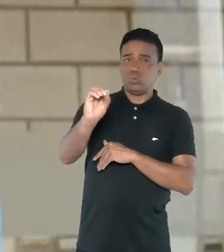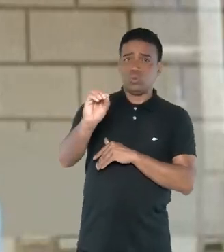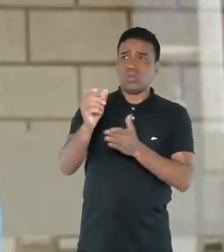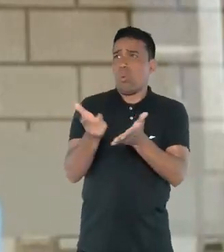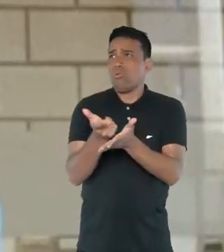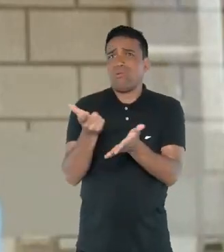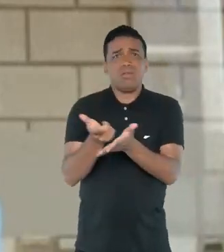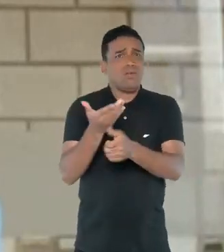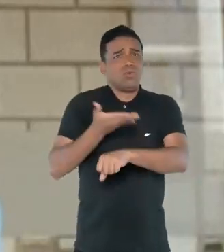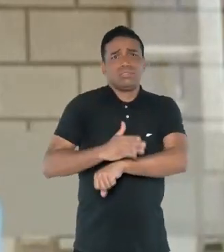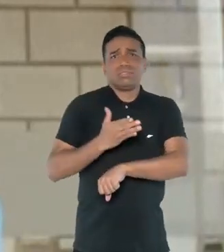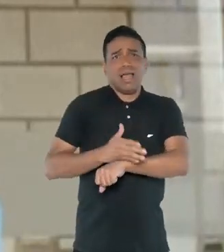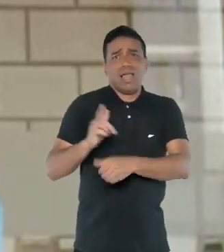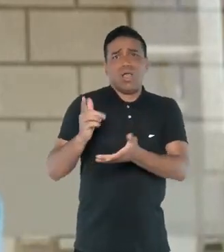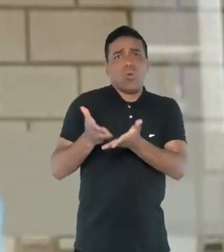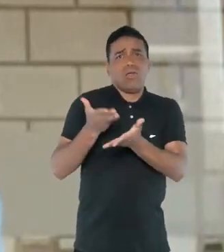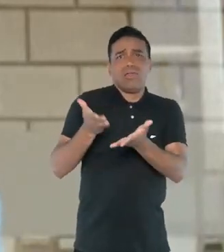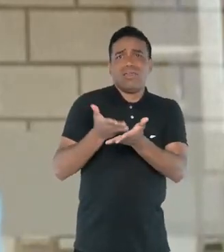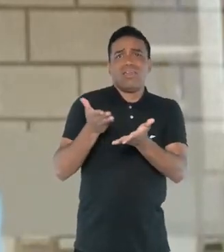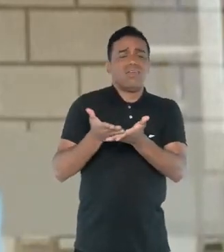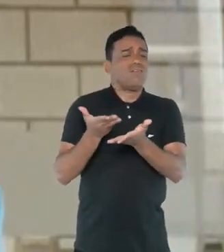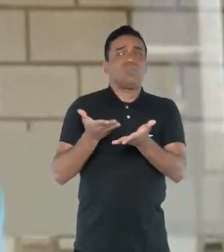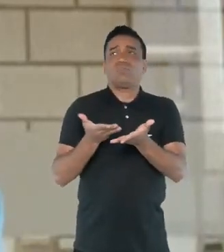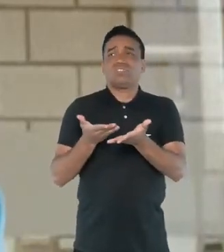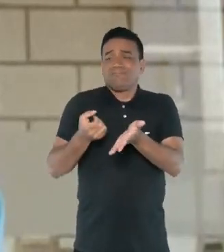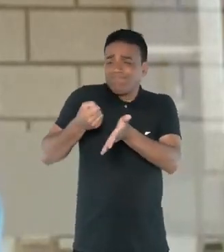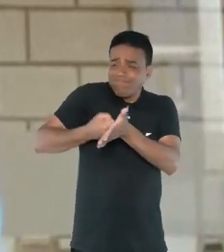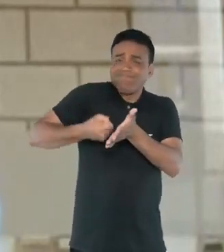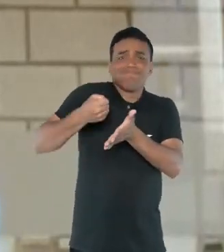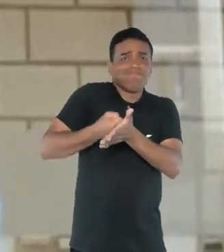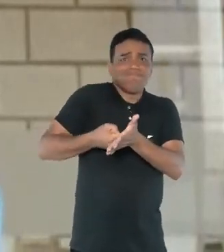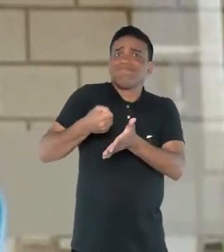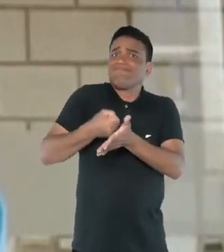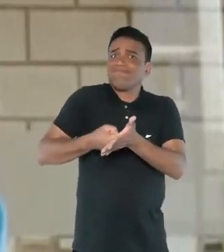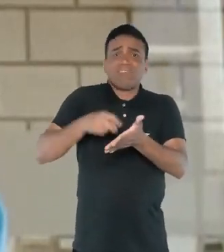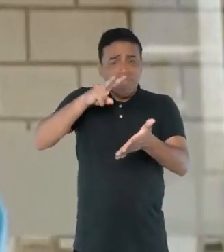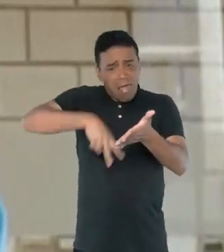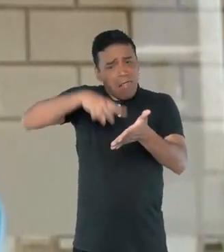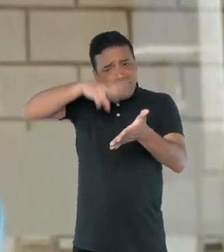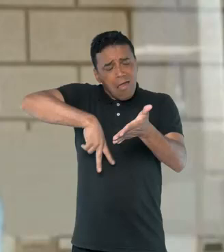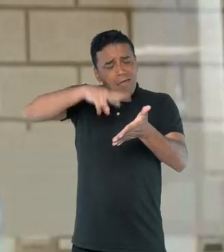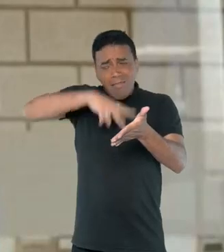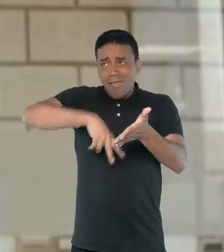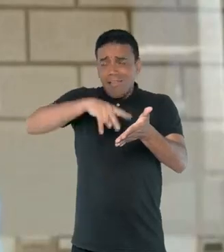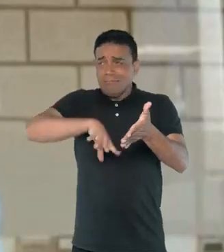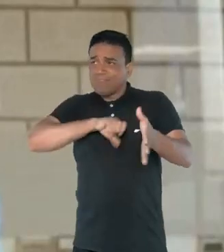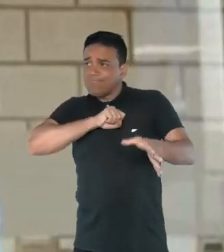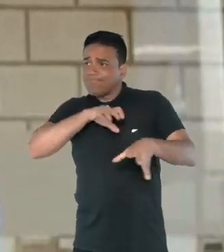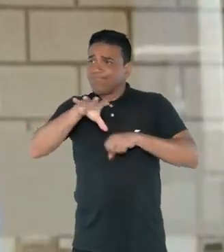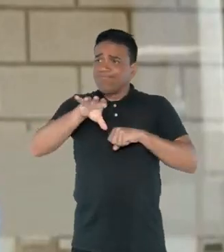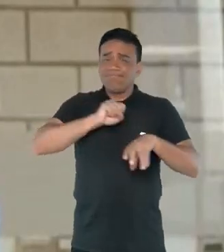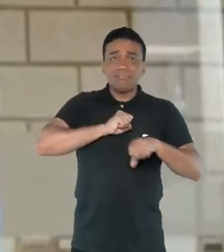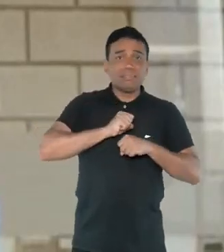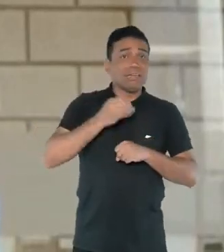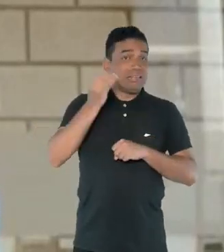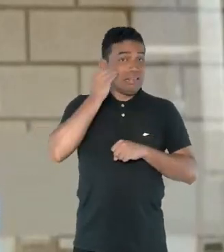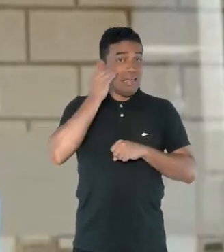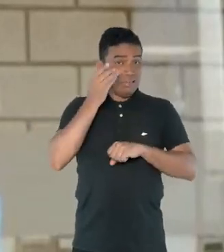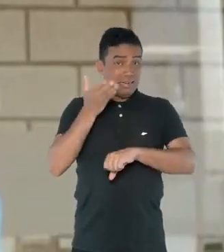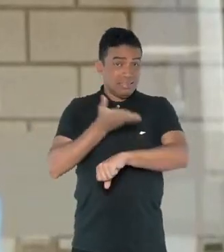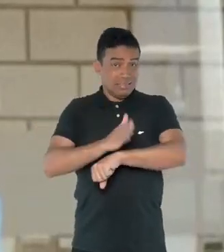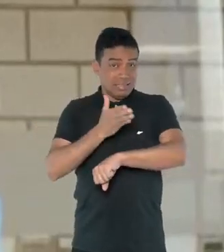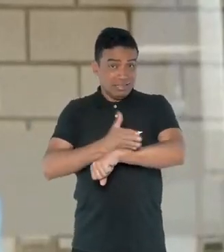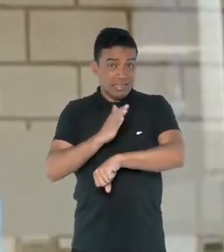mais que dá pano para manga, porque ele tenta, nesse ensaio,